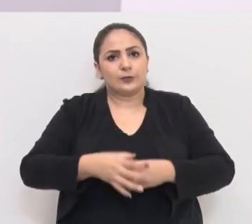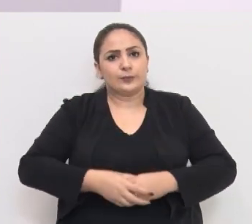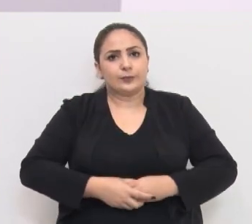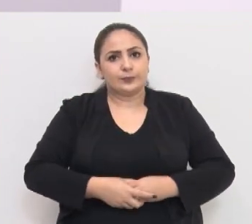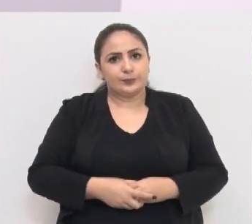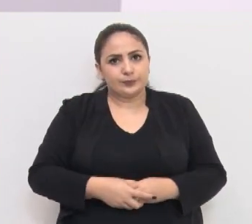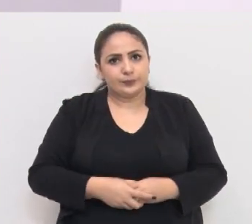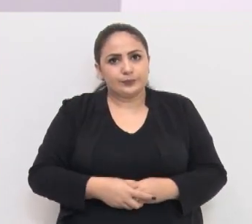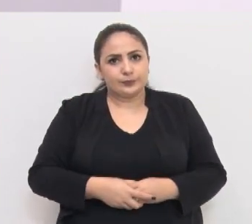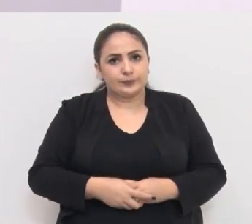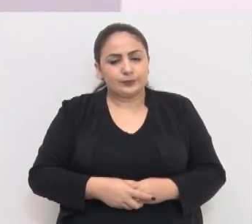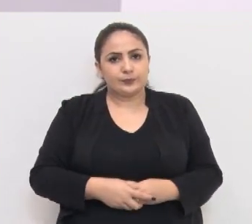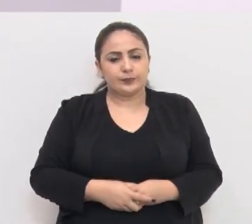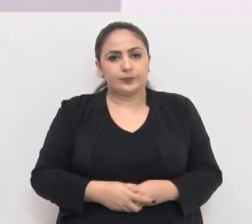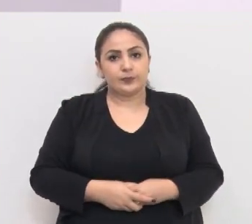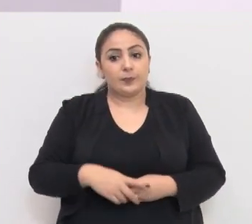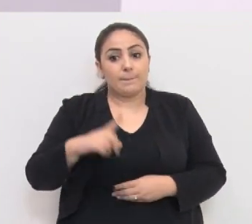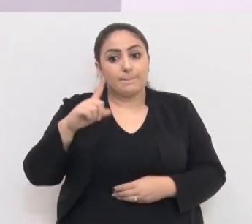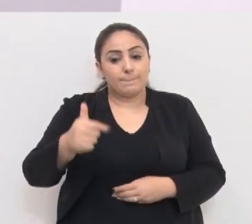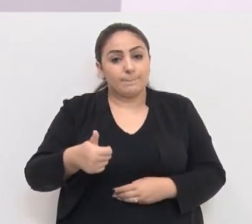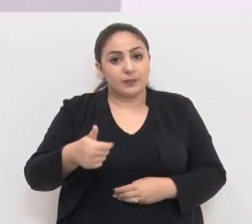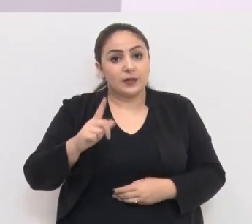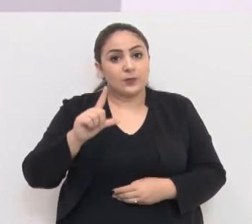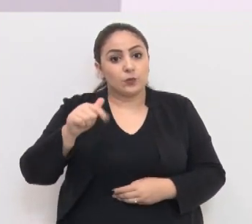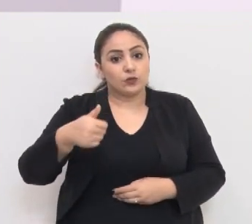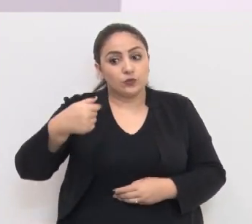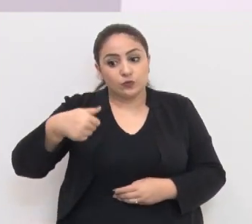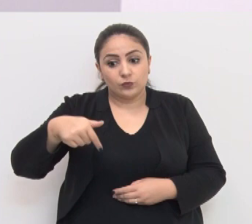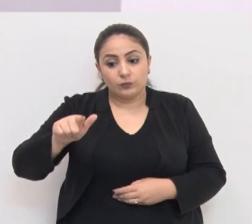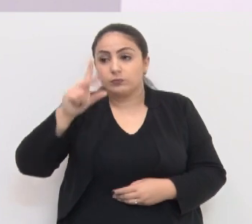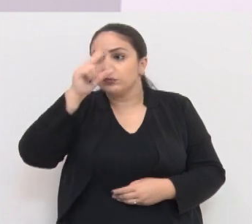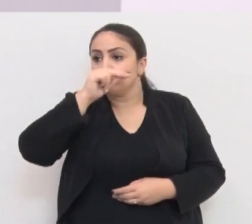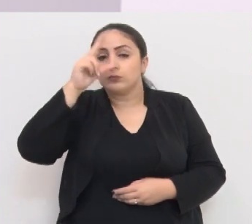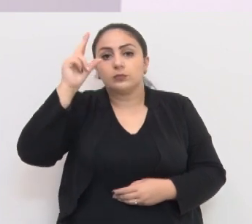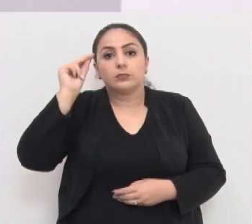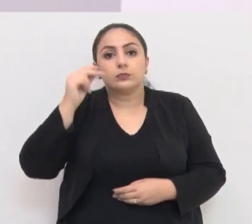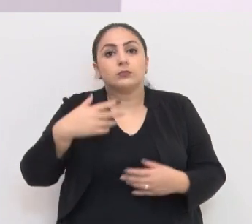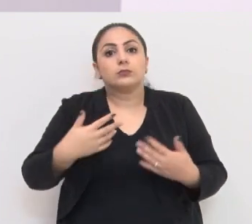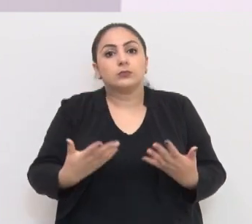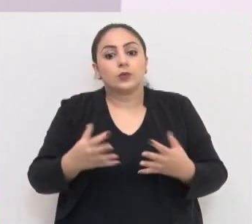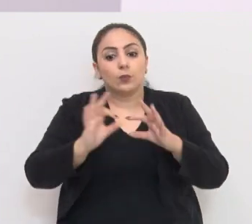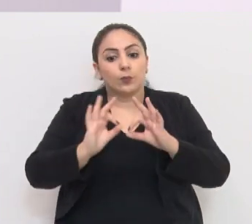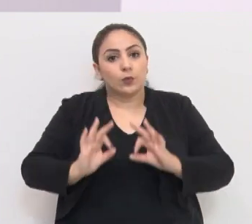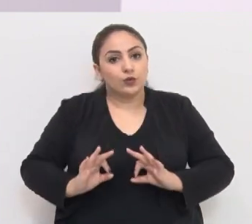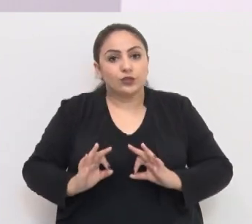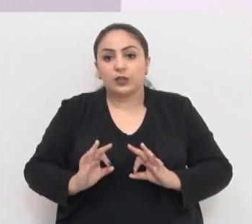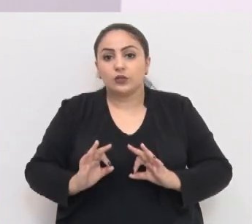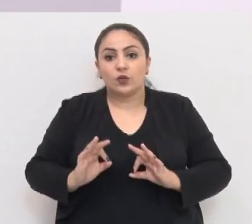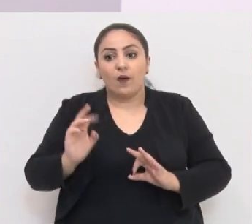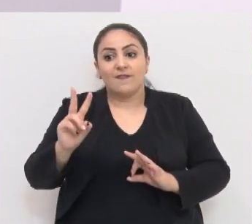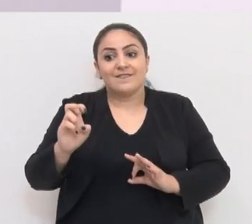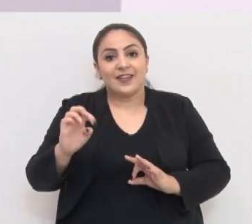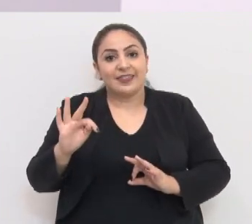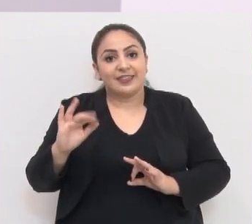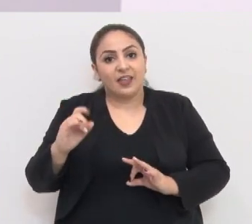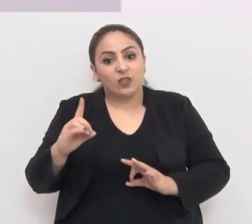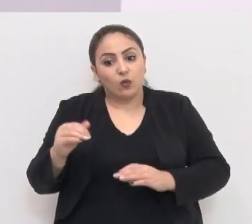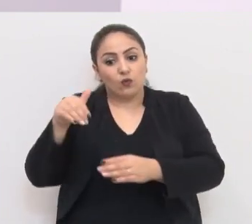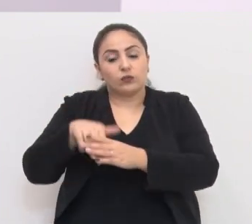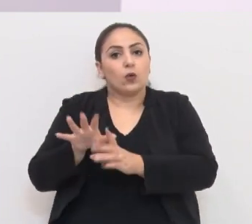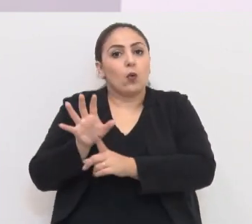aqui nessa casa, e aí foi para o prefeito, aí o projeto foi